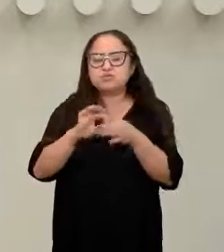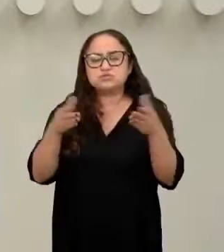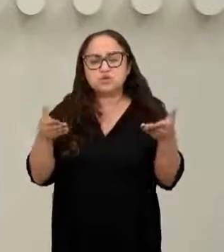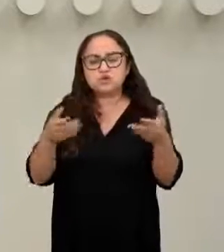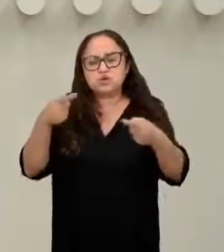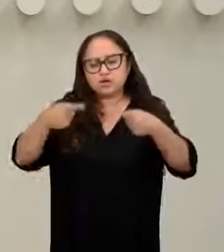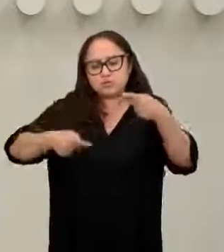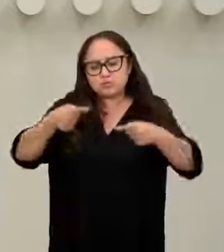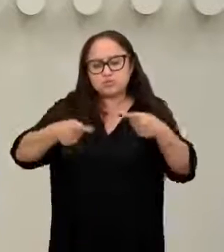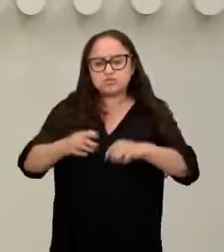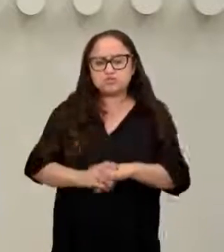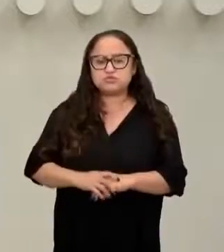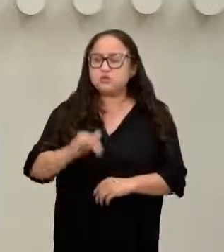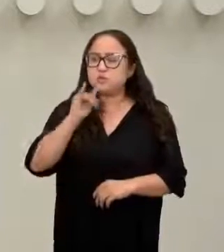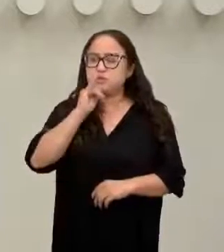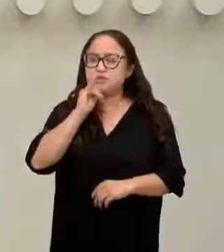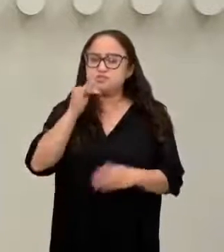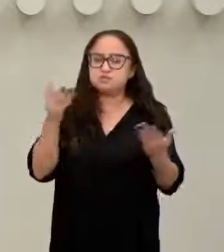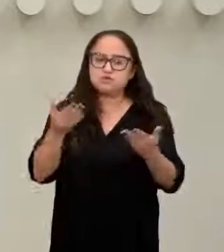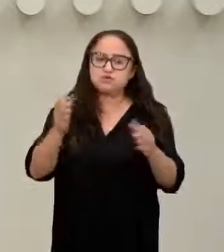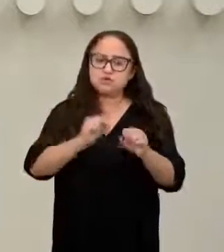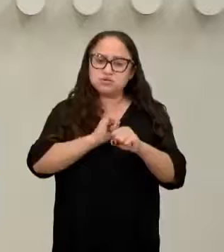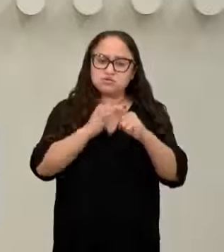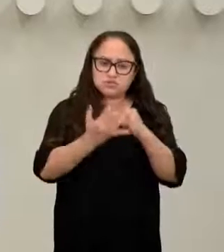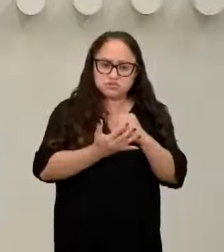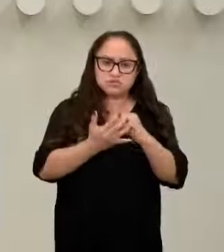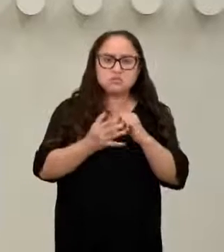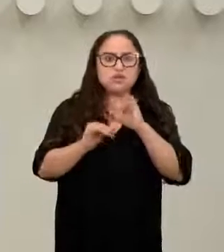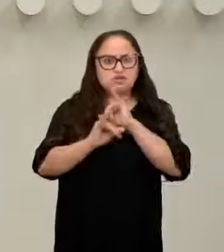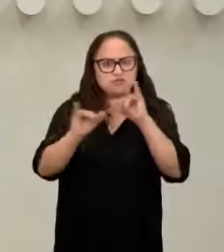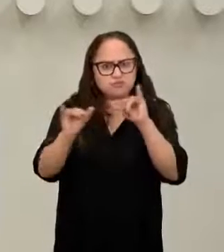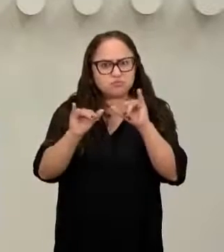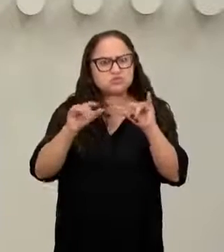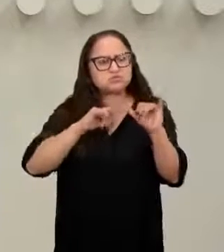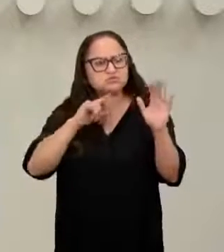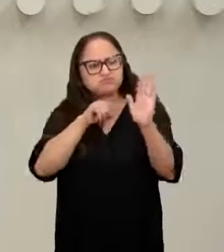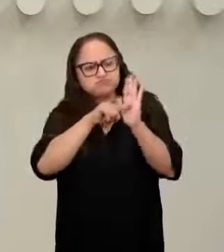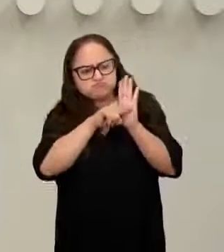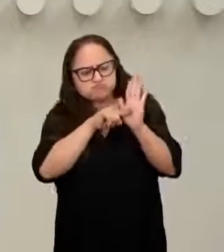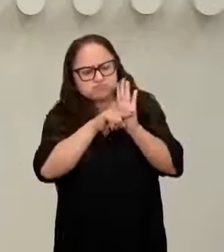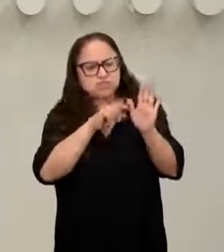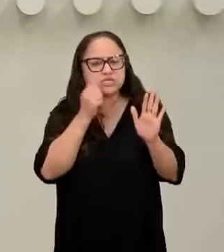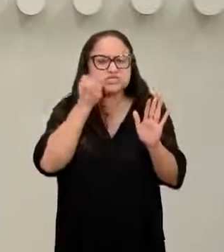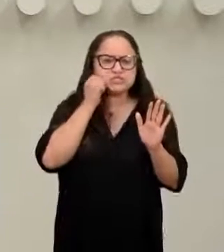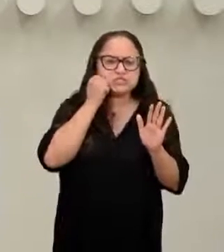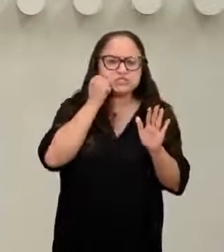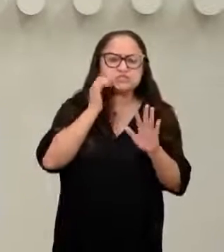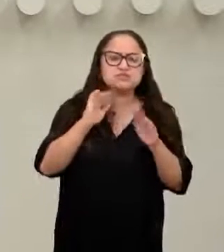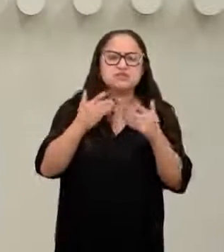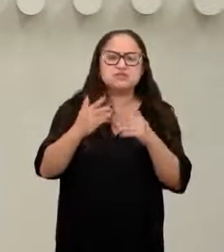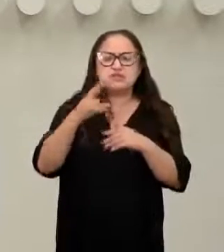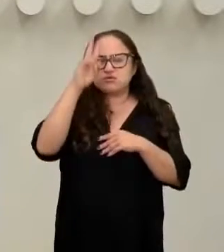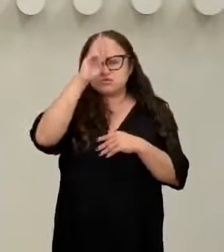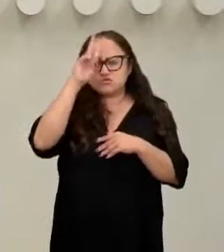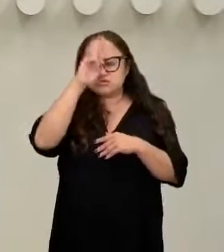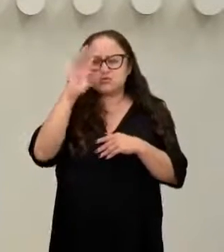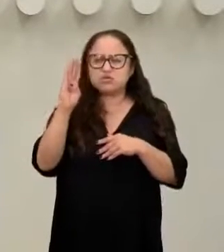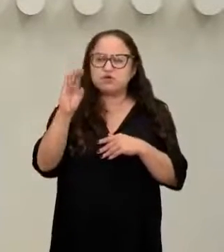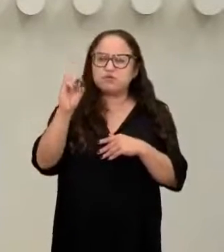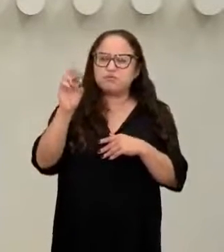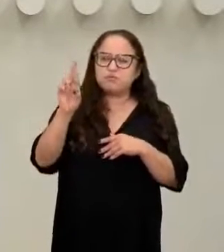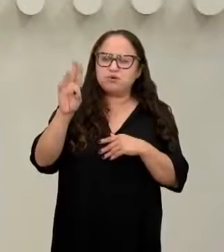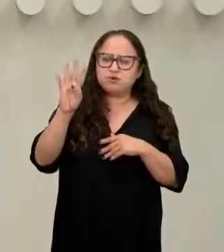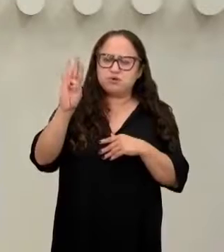qualquer assunto, por exemplo, em relação à pandemia, se informar, ler livros de ciência, né? No caso do Borba Gato, ler livros de história. No